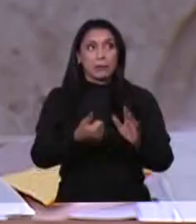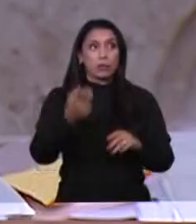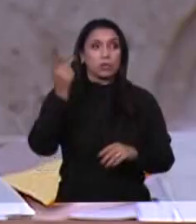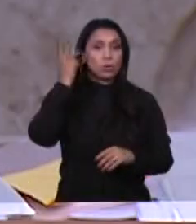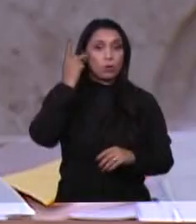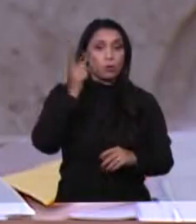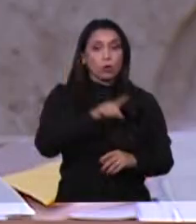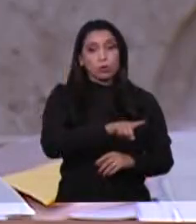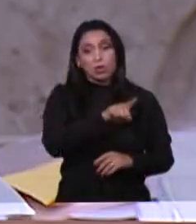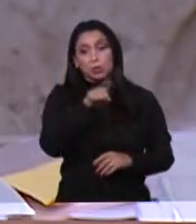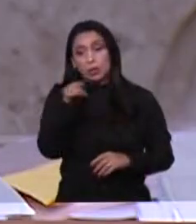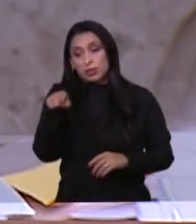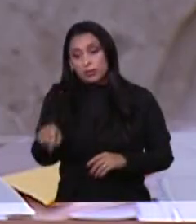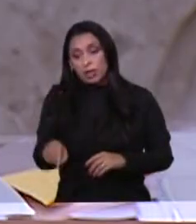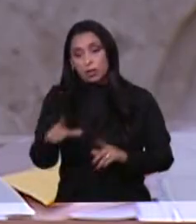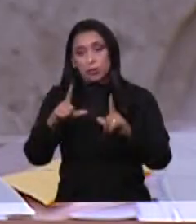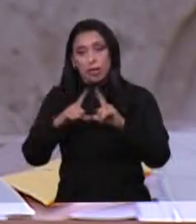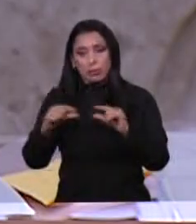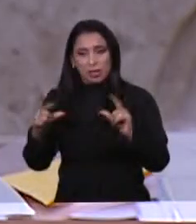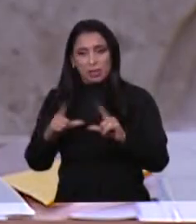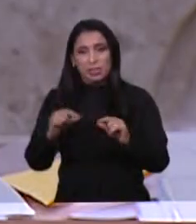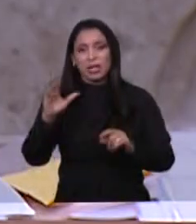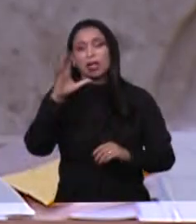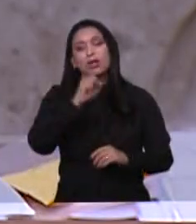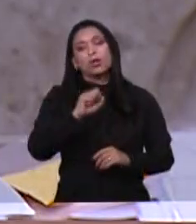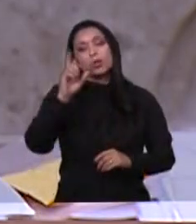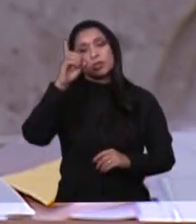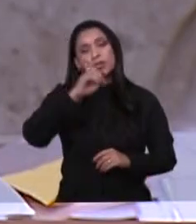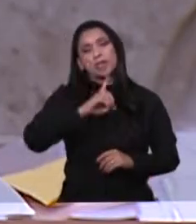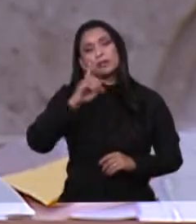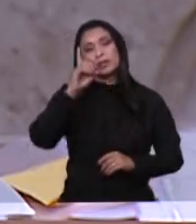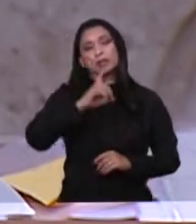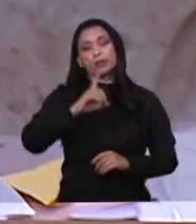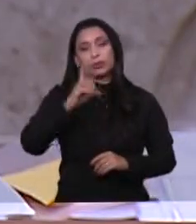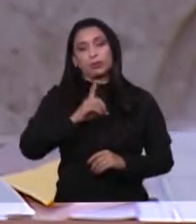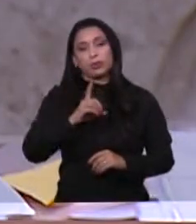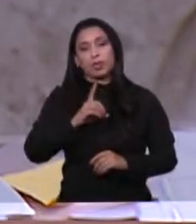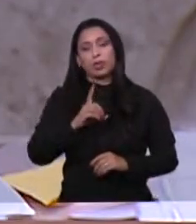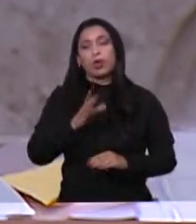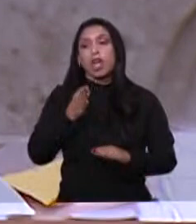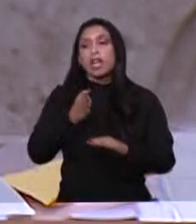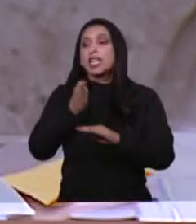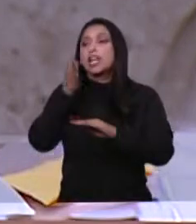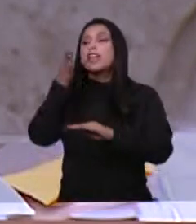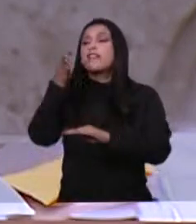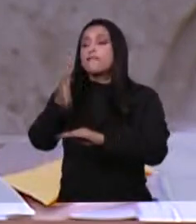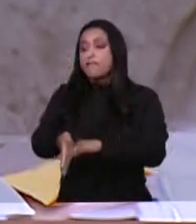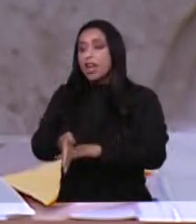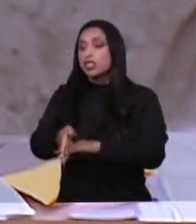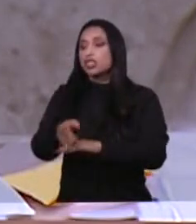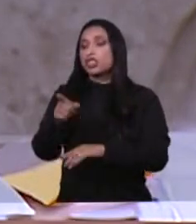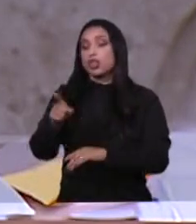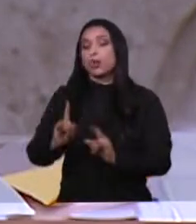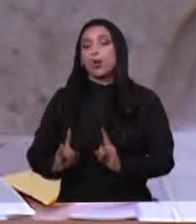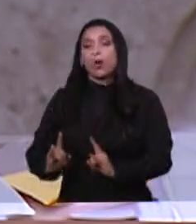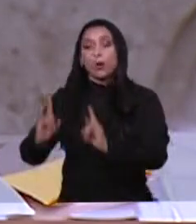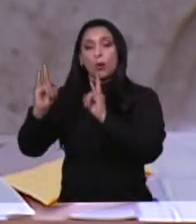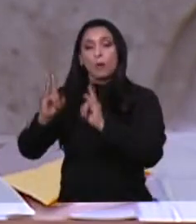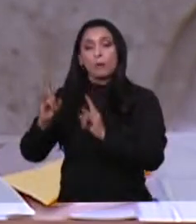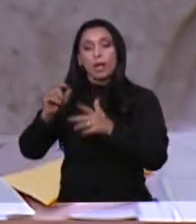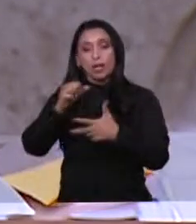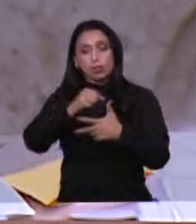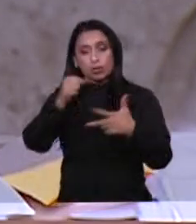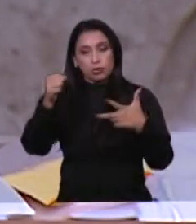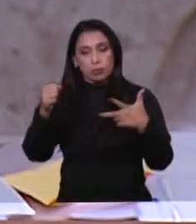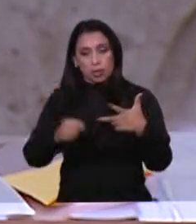em Brasília, e aqui em Brasília naquele final de semana. Quem vota é a excelentíssima senhora ministra Rosa Weber, presidente da Suprema Corte. De três poderes,